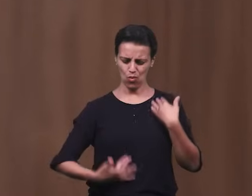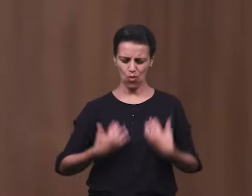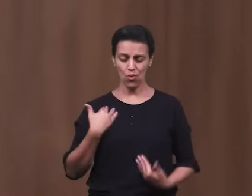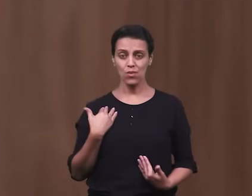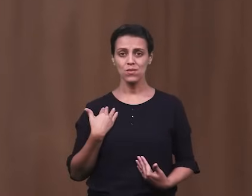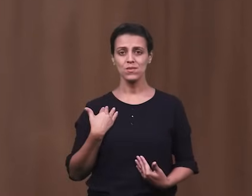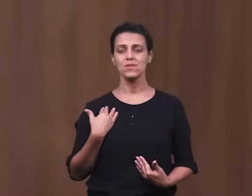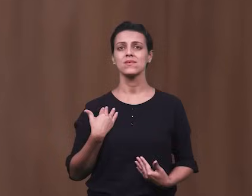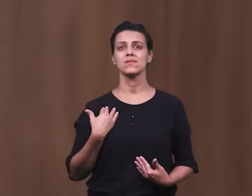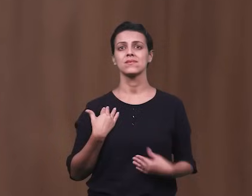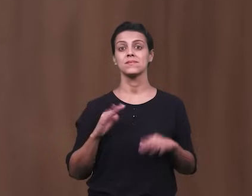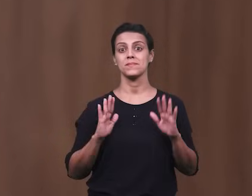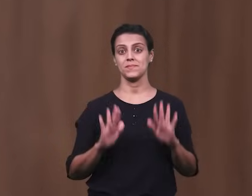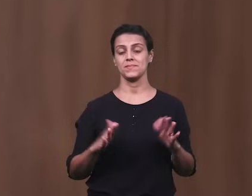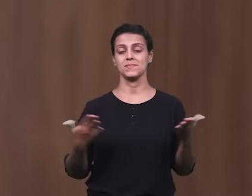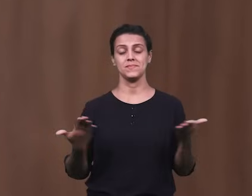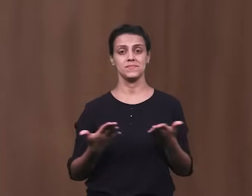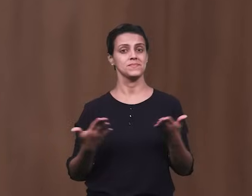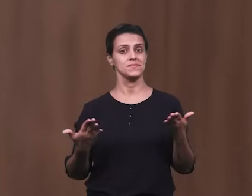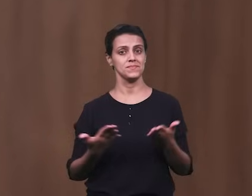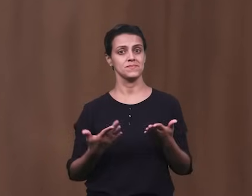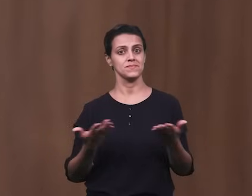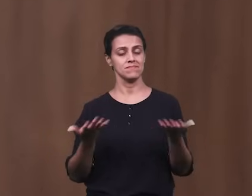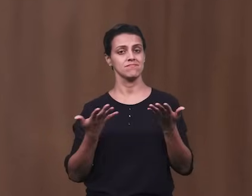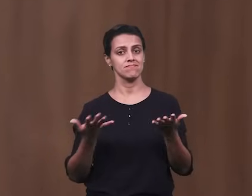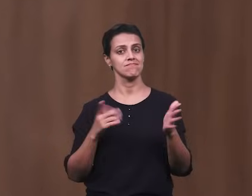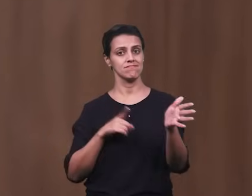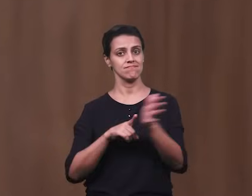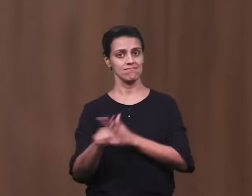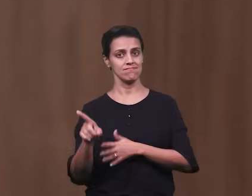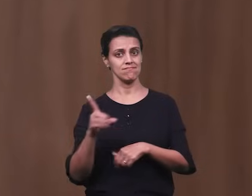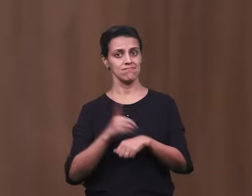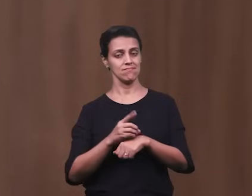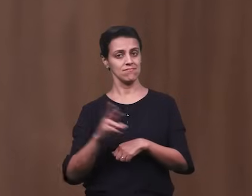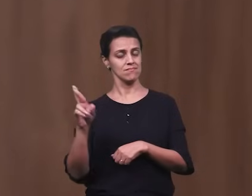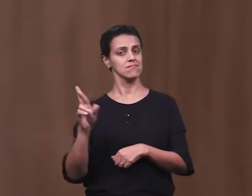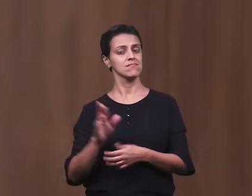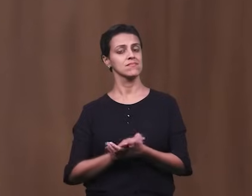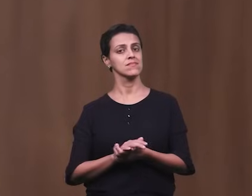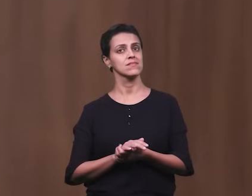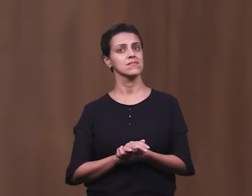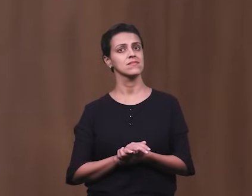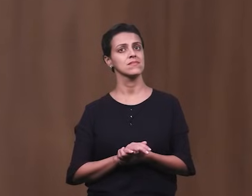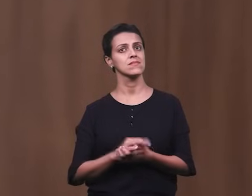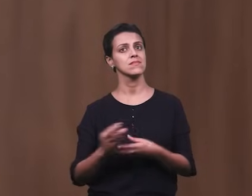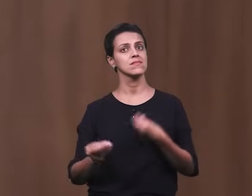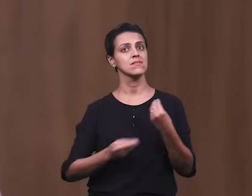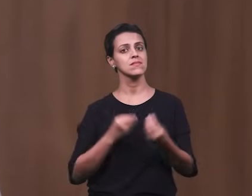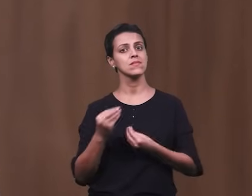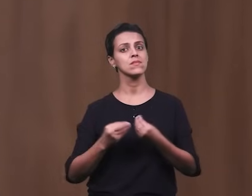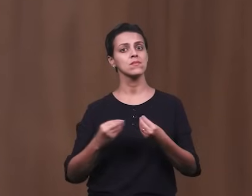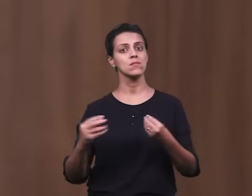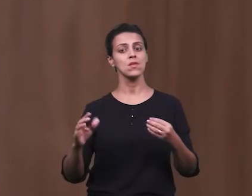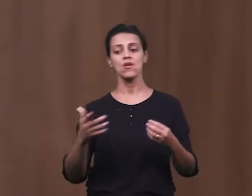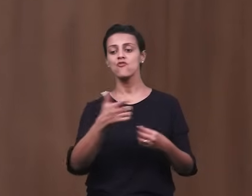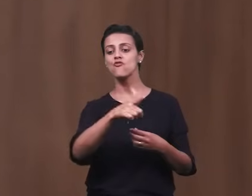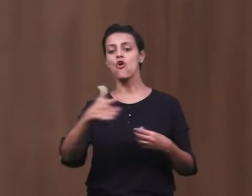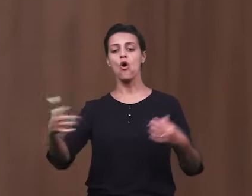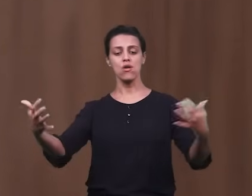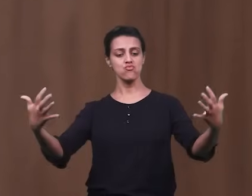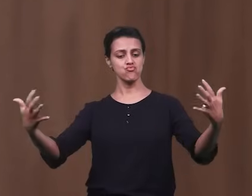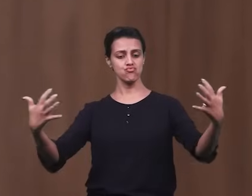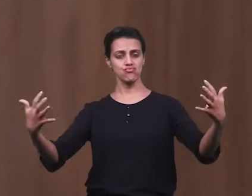corpo, mas eu gostaria agora de perguntar ao doutor Miguel a respeito dos estímulos externos, né? Como